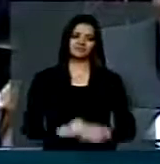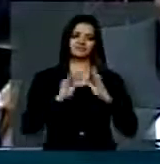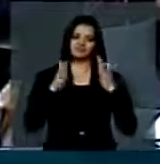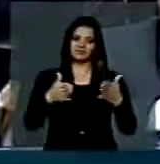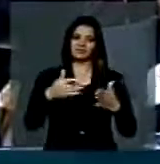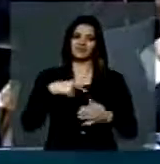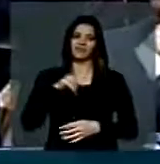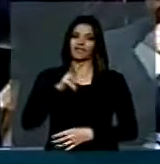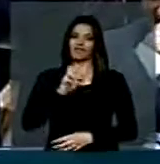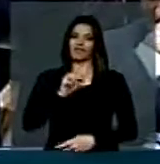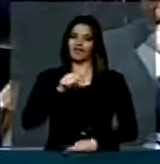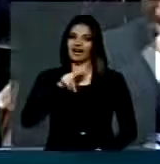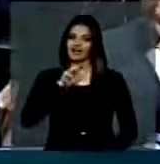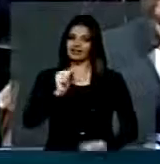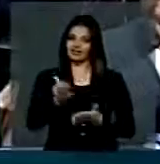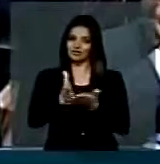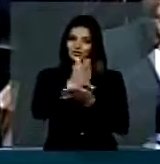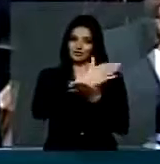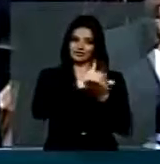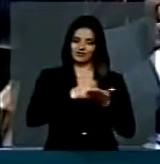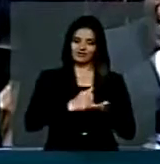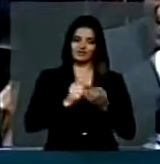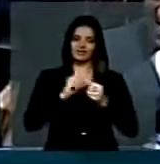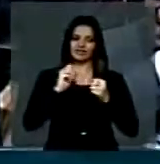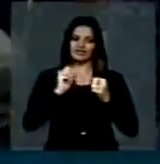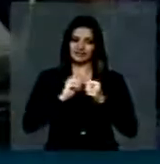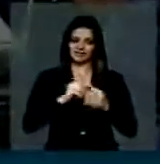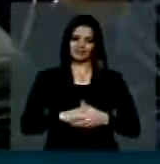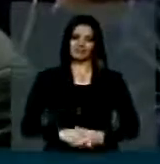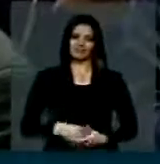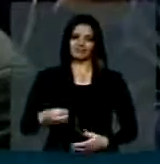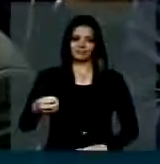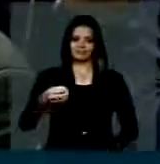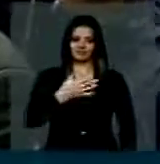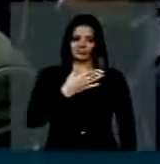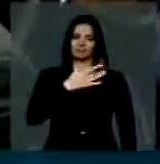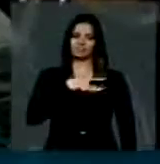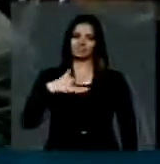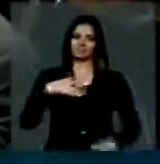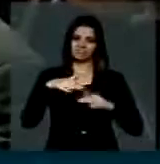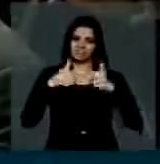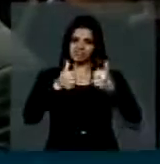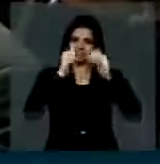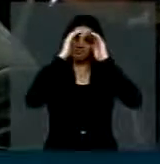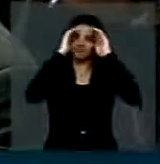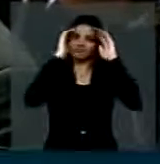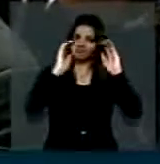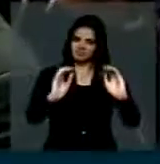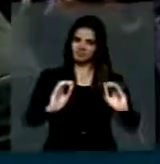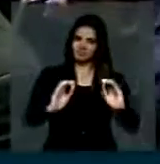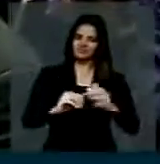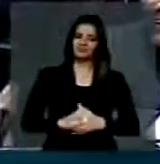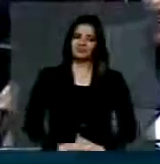Cada um participa da vaquinha. Assim é que está sendo. Parabéns pela inovação saudável e respeitosa ao erário.